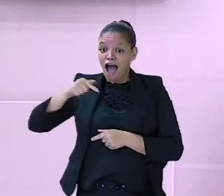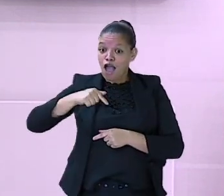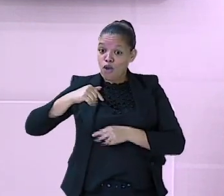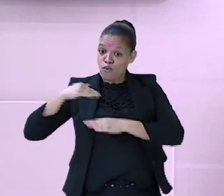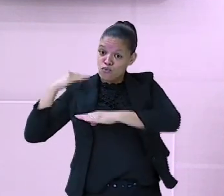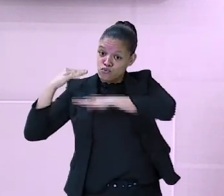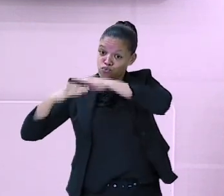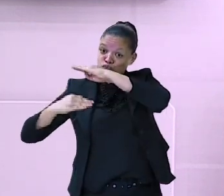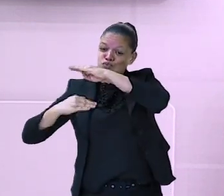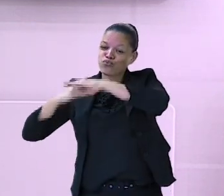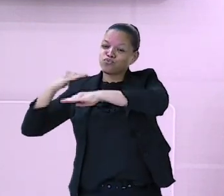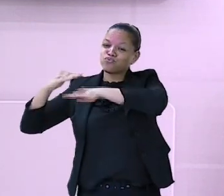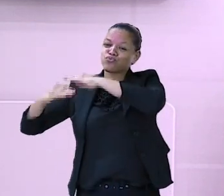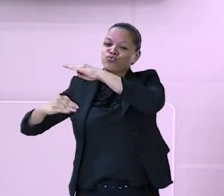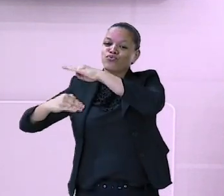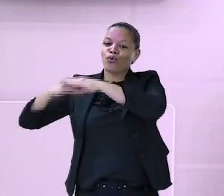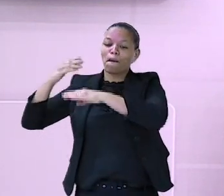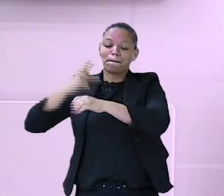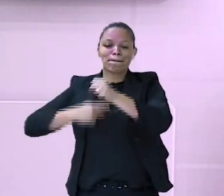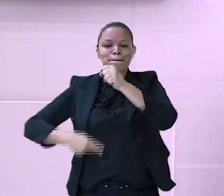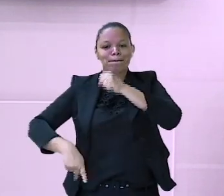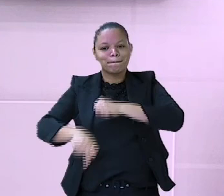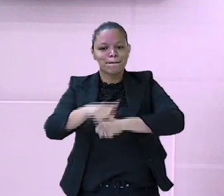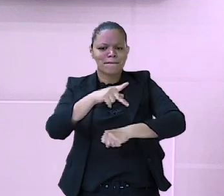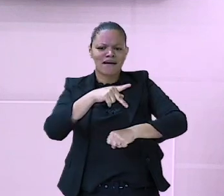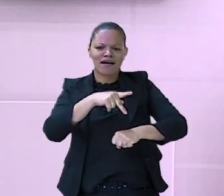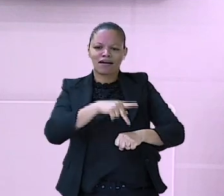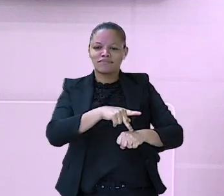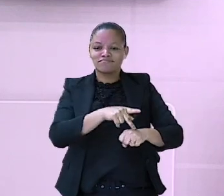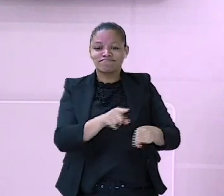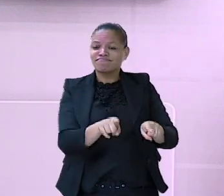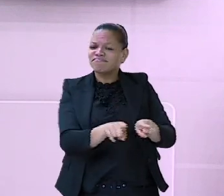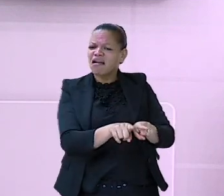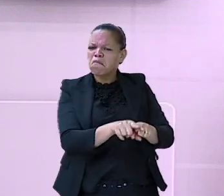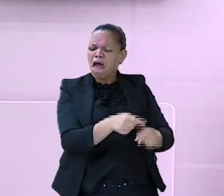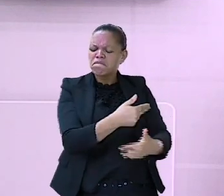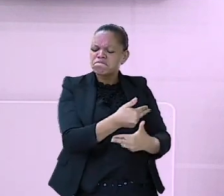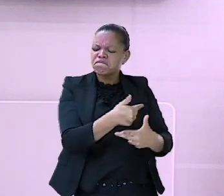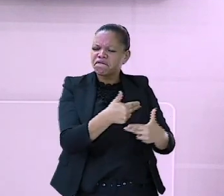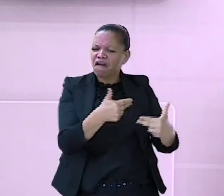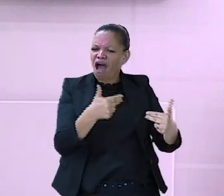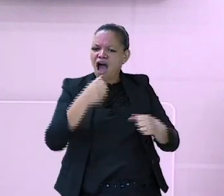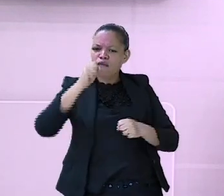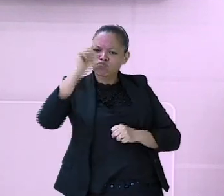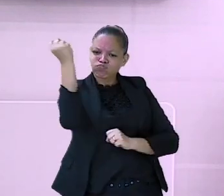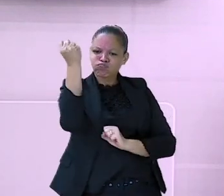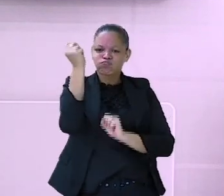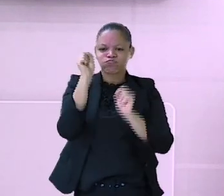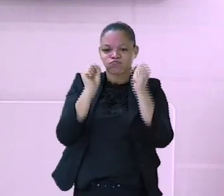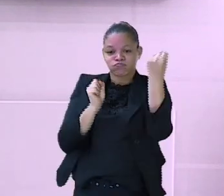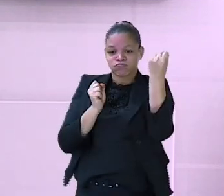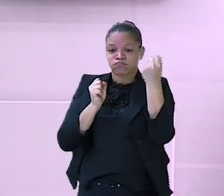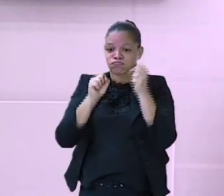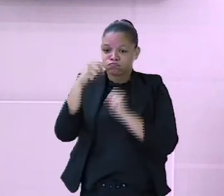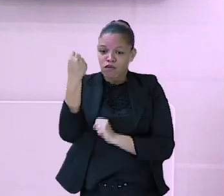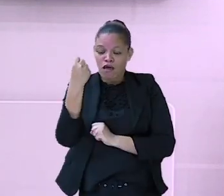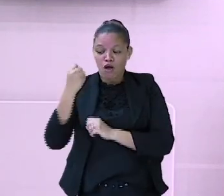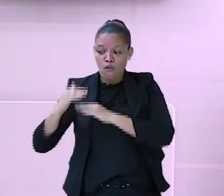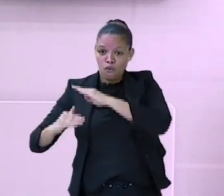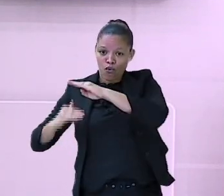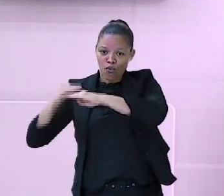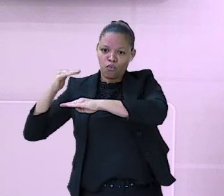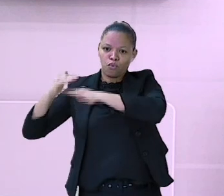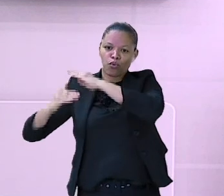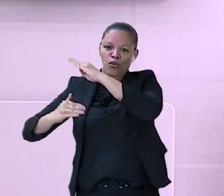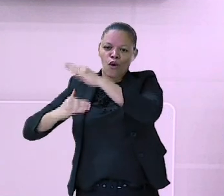nosso país. Desde uma pequena empresa até de uma grande empresa, a cana-de-açúcar pode ser uma grande importância